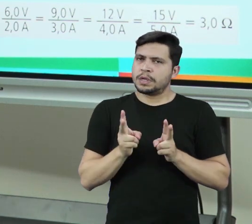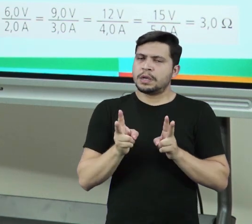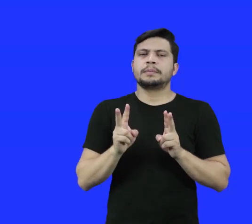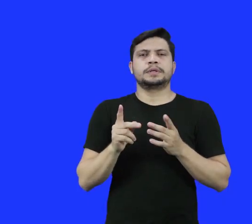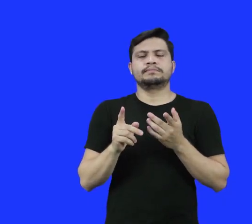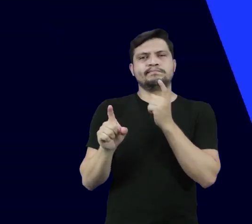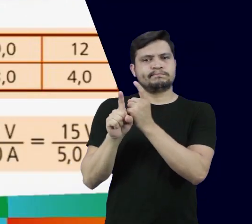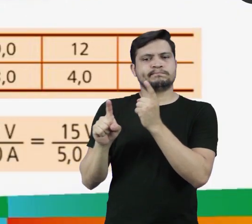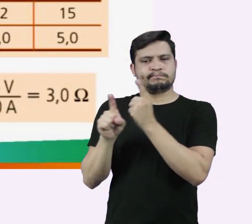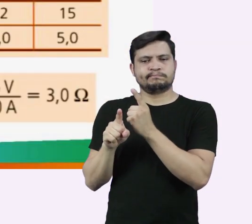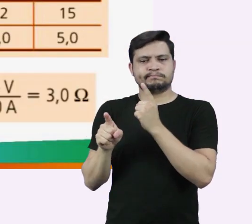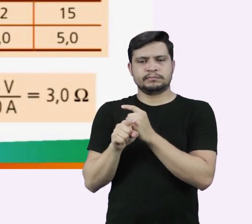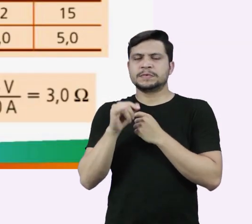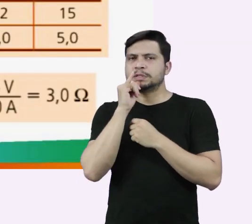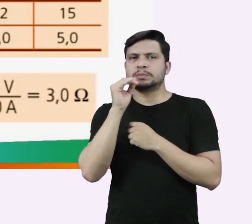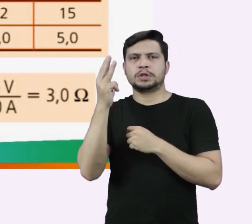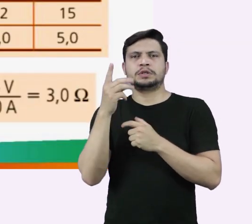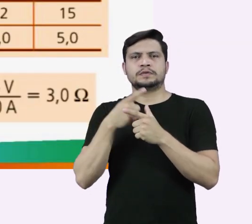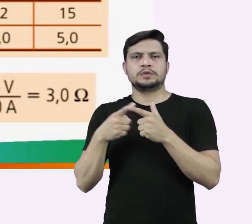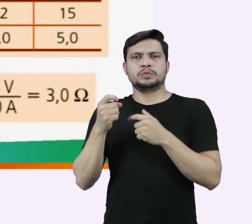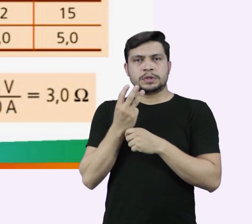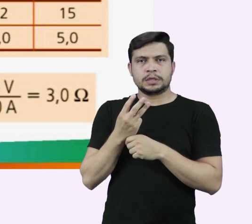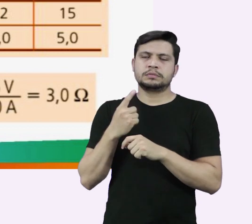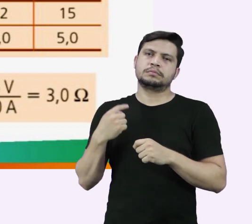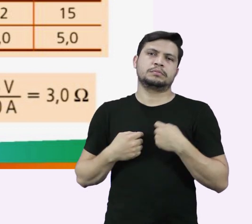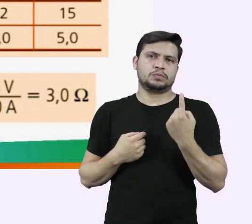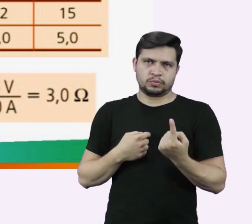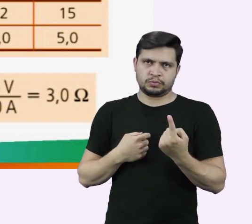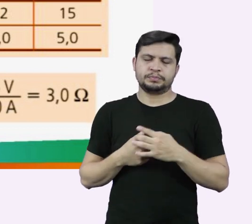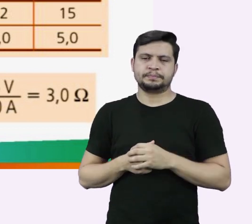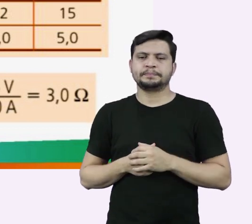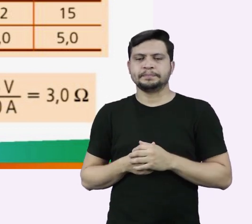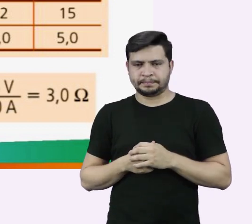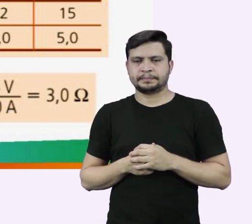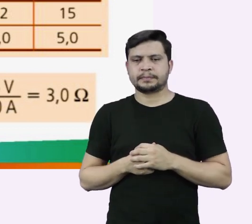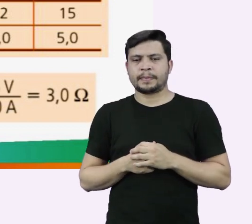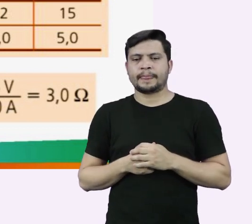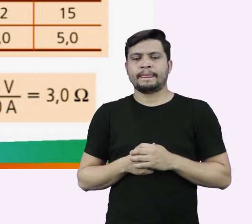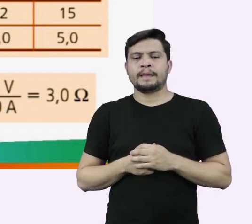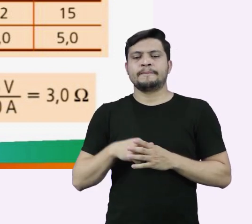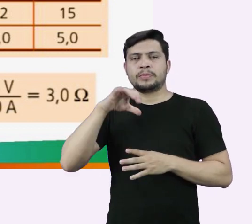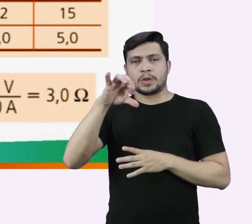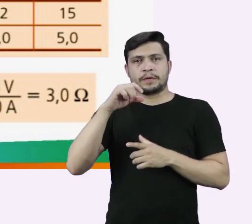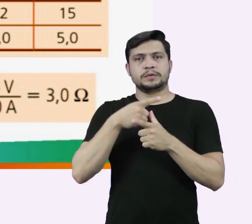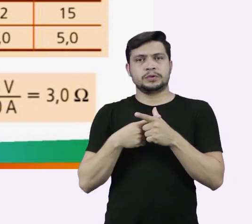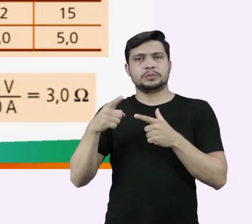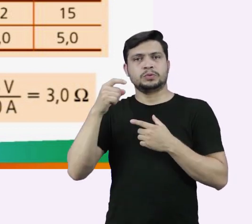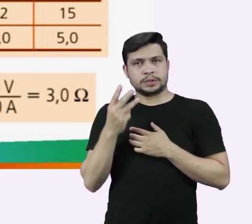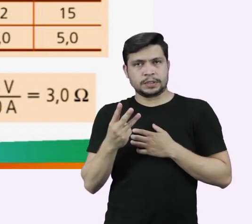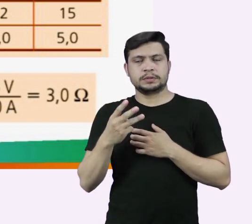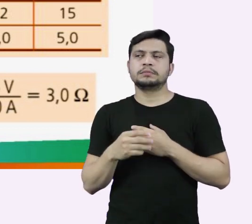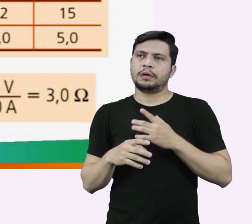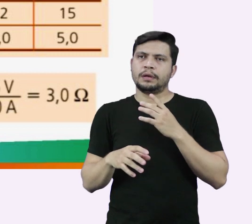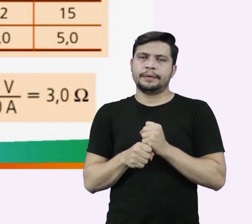por 1 vai dar 3. 6 dividido por 2 também vai dar 3. 9 dividido por 3 também vai